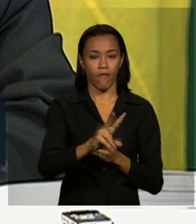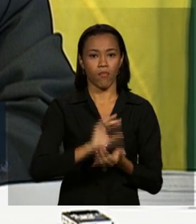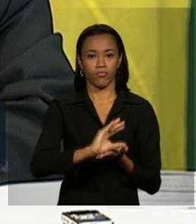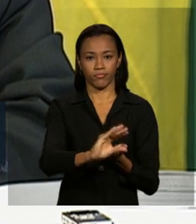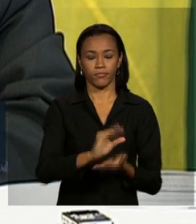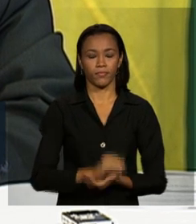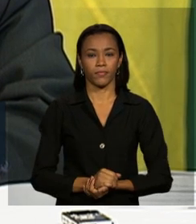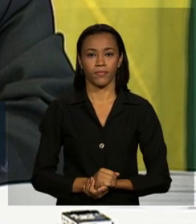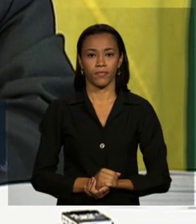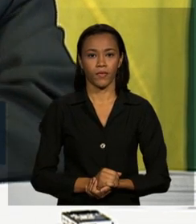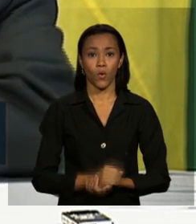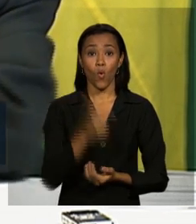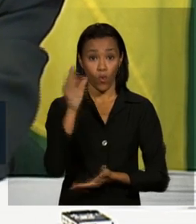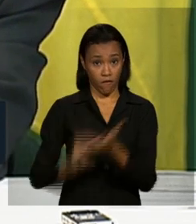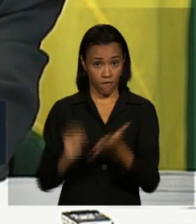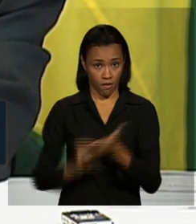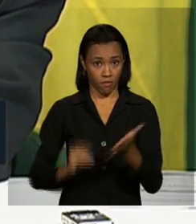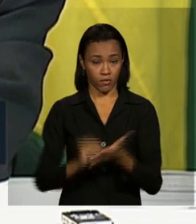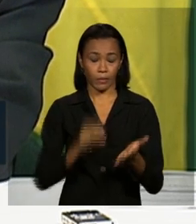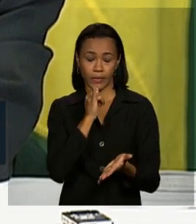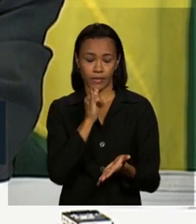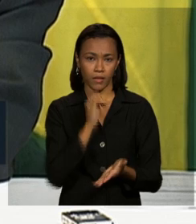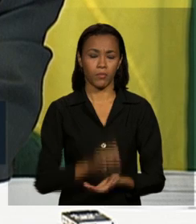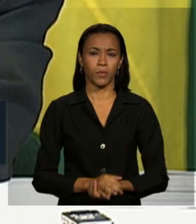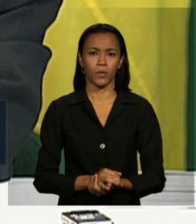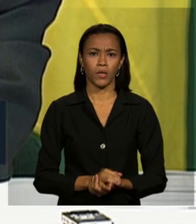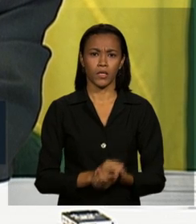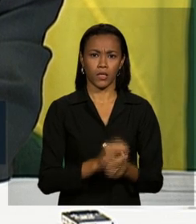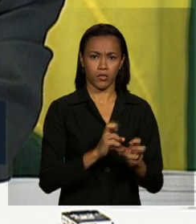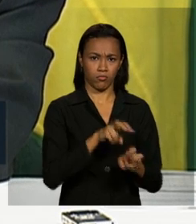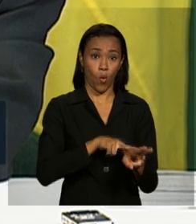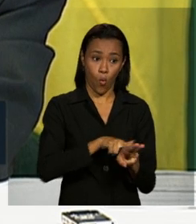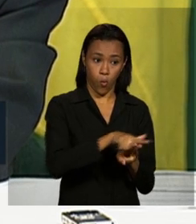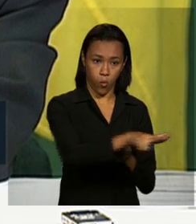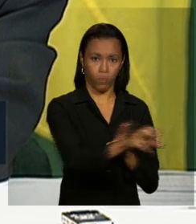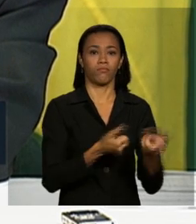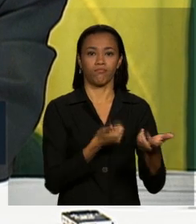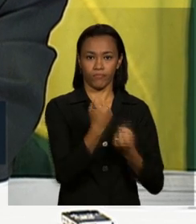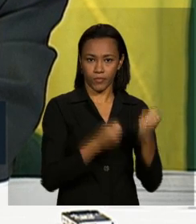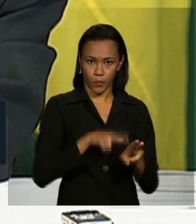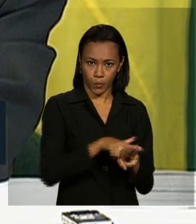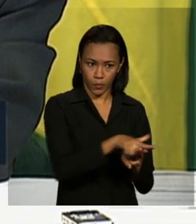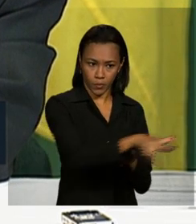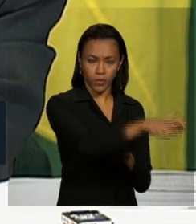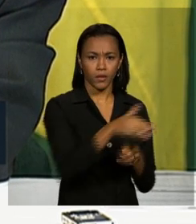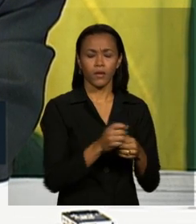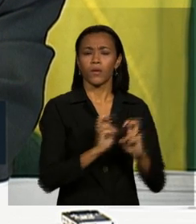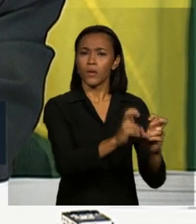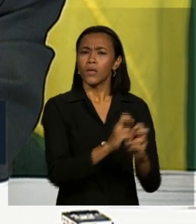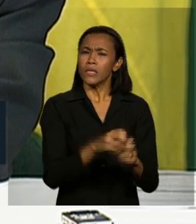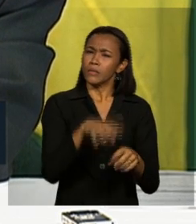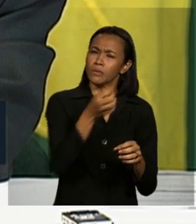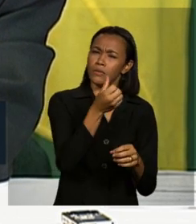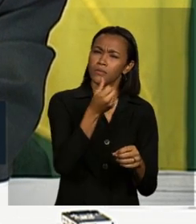anos o restante no caso das rodovias entre o sexto